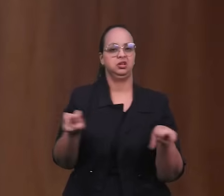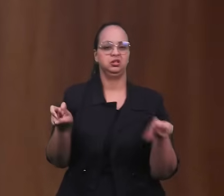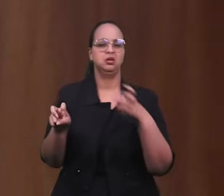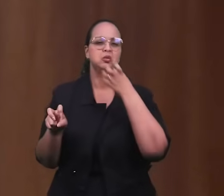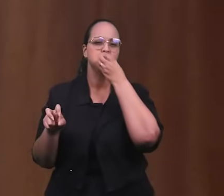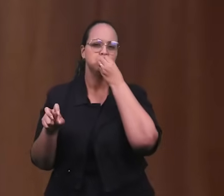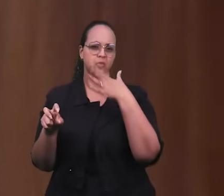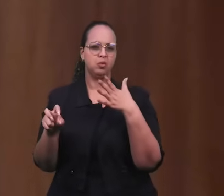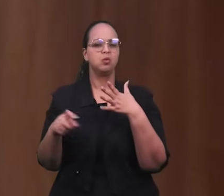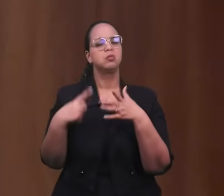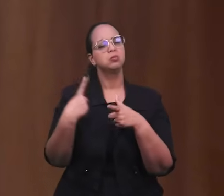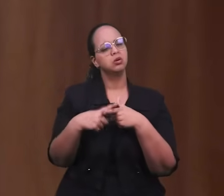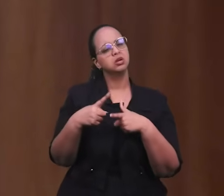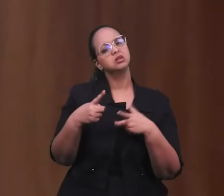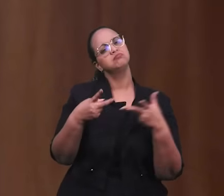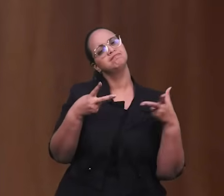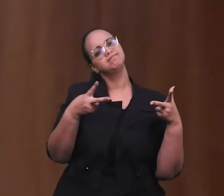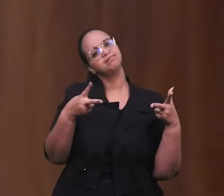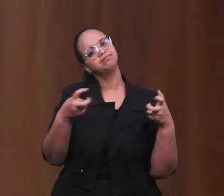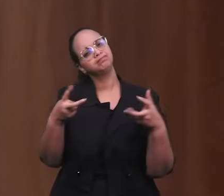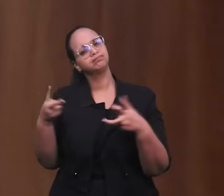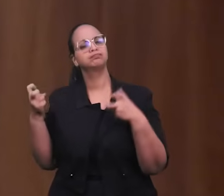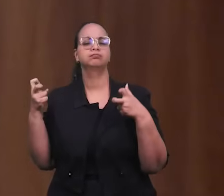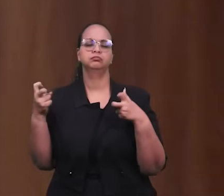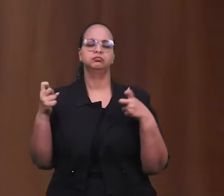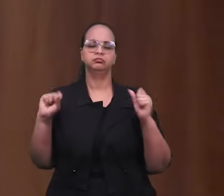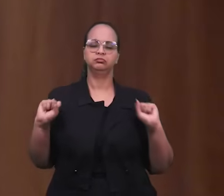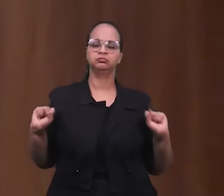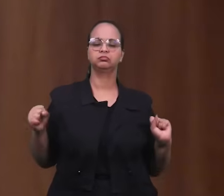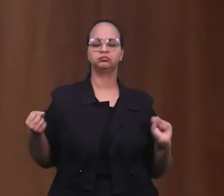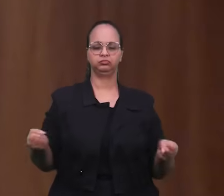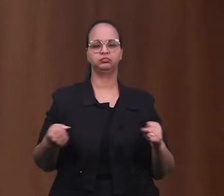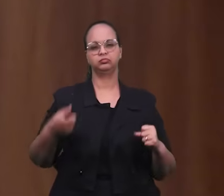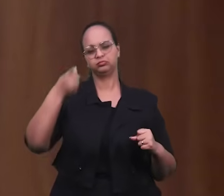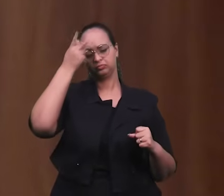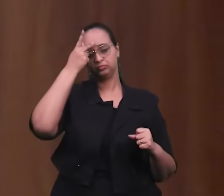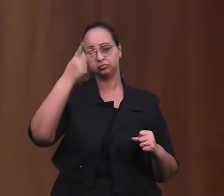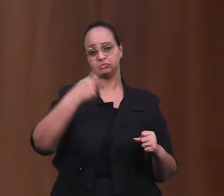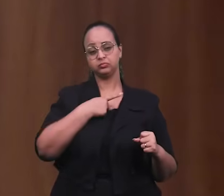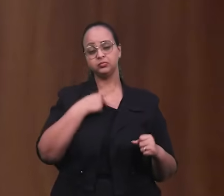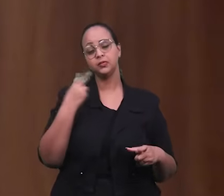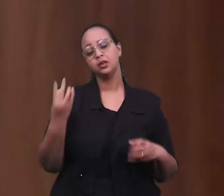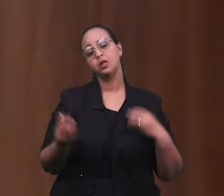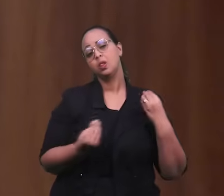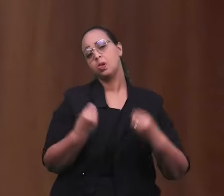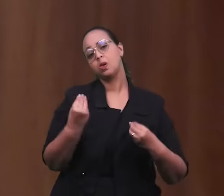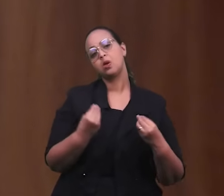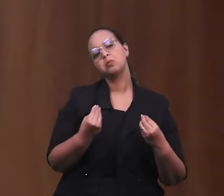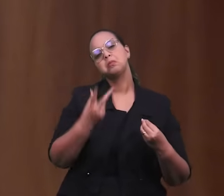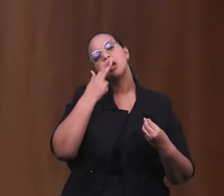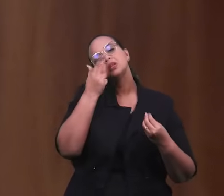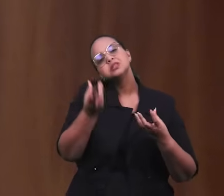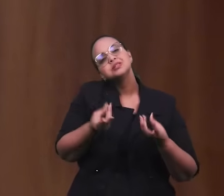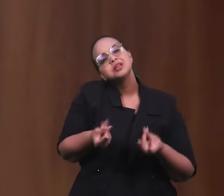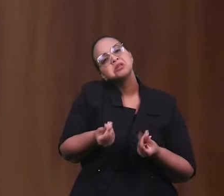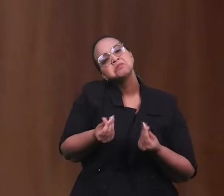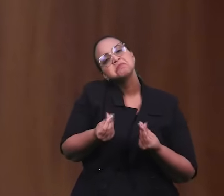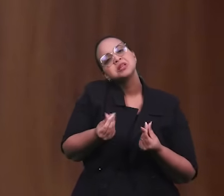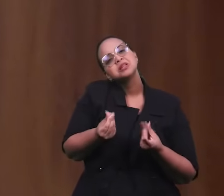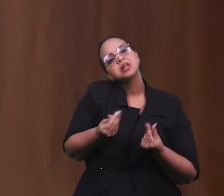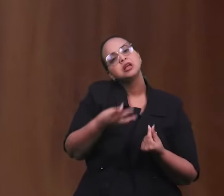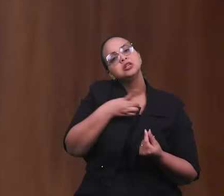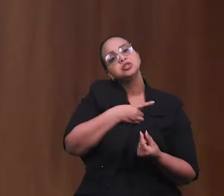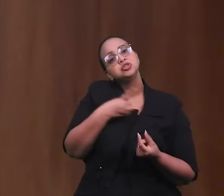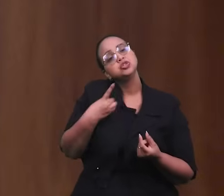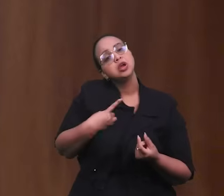Então, essa visão holística, né? essa proatividade, essa forma, essa sensibilidade do diácono que está